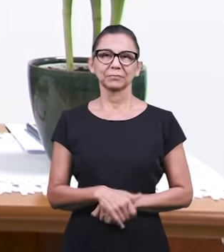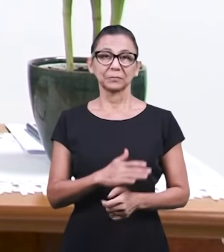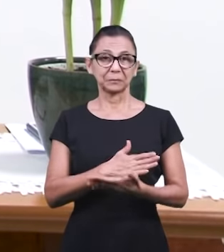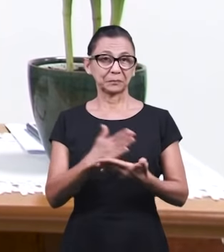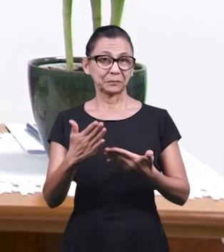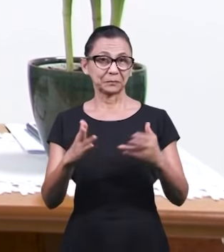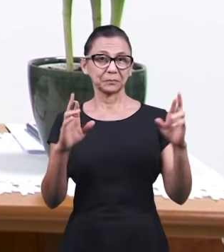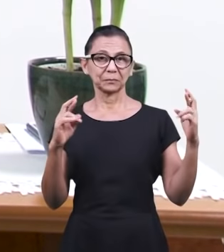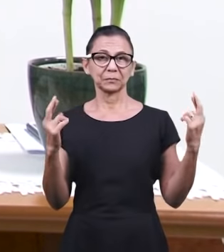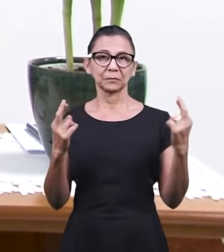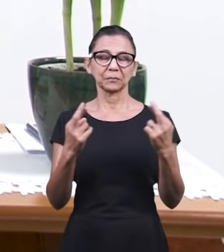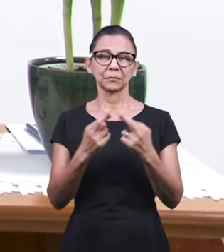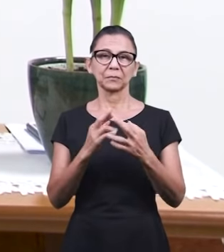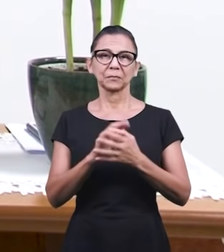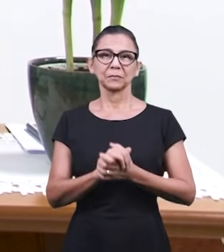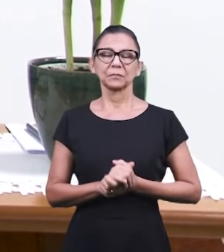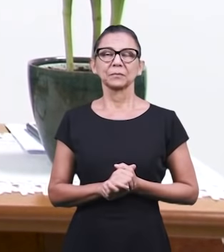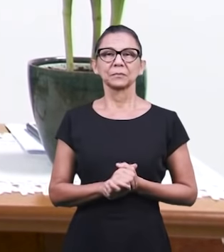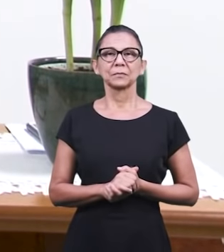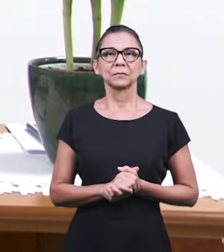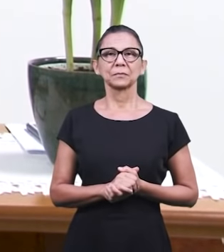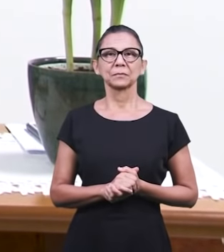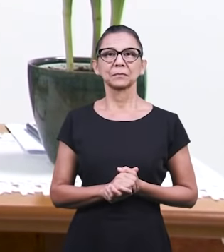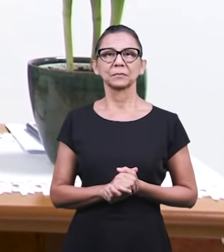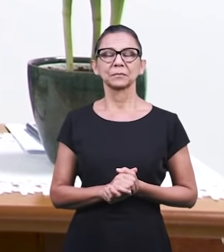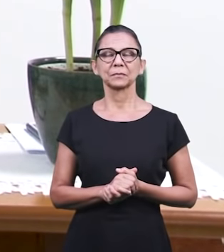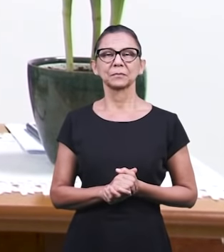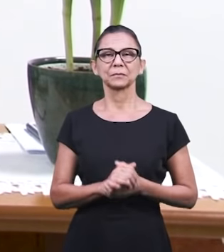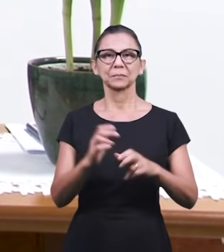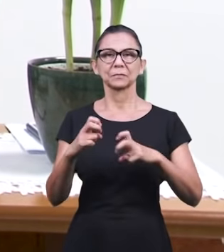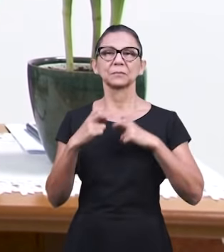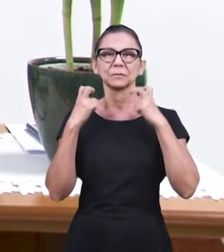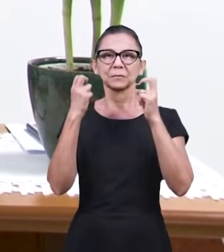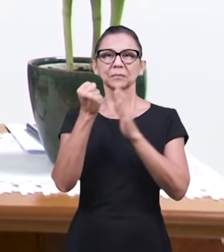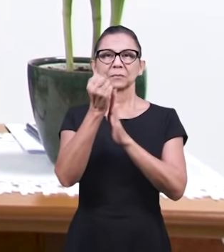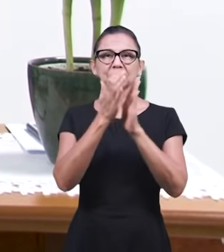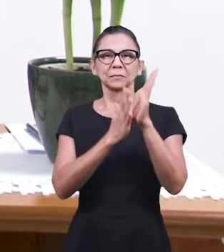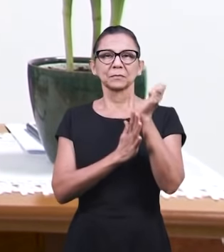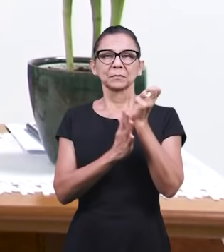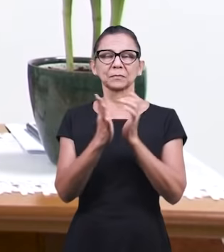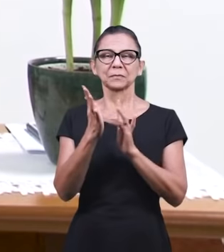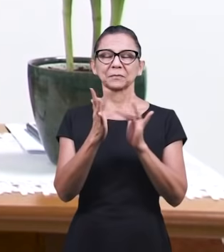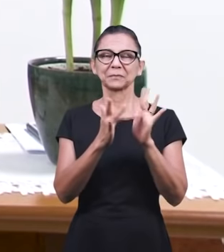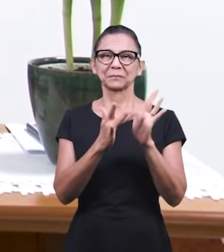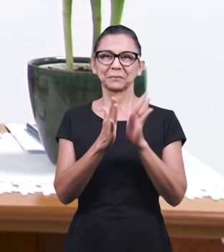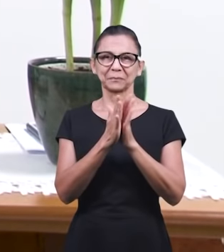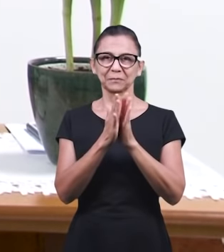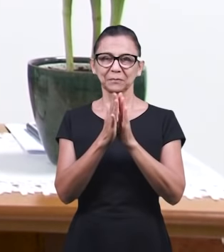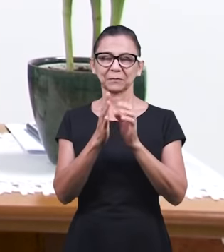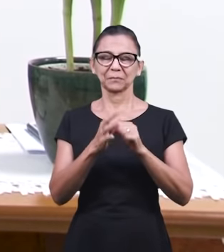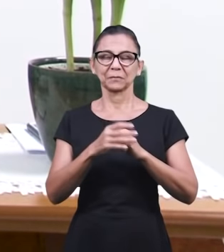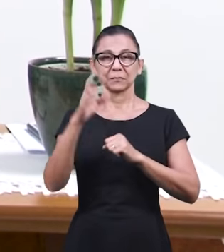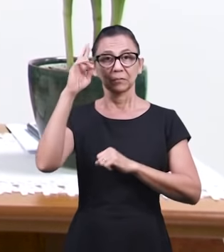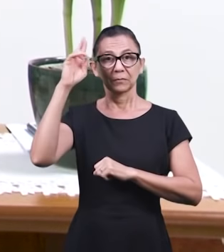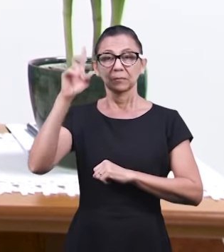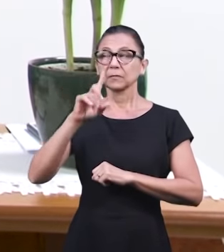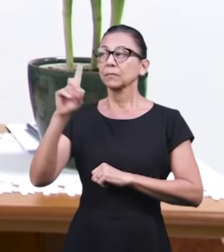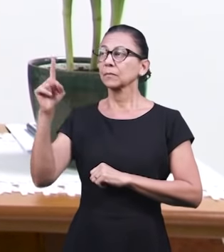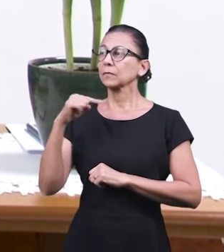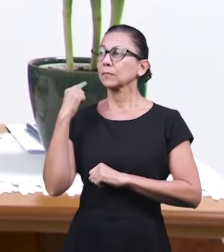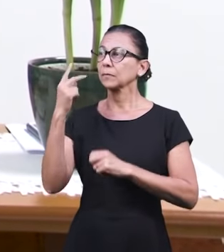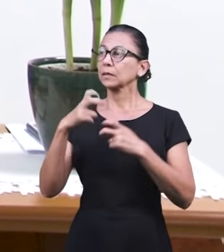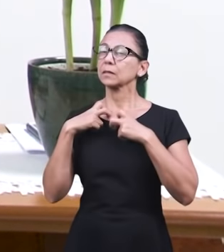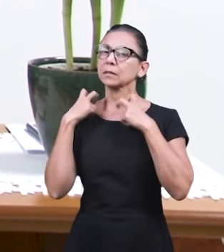então iniciar a nossa reunião, vamos estar de pé para clamarmos pelo sangue de Jesus. Vamos orar. Senhor